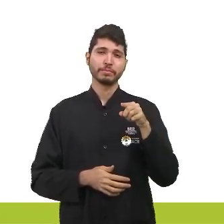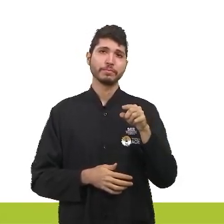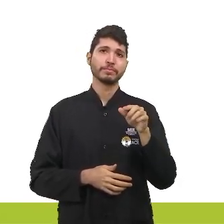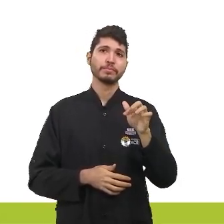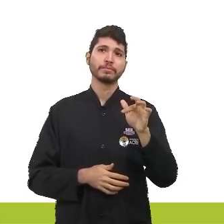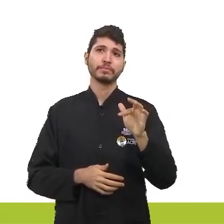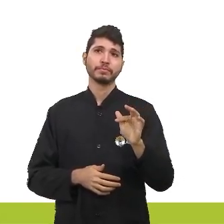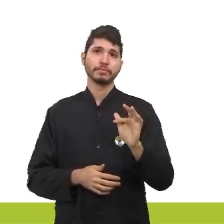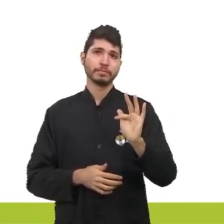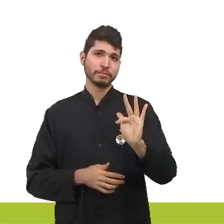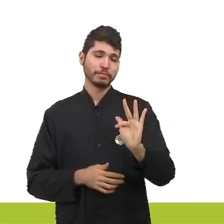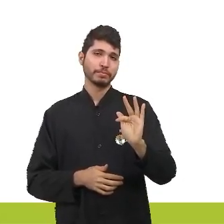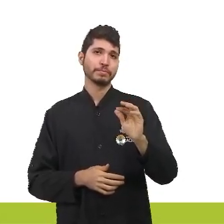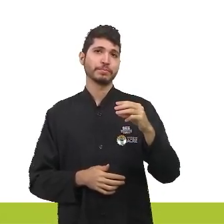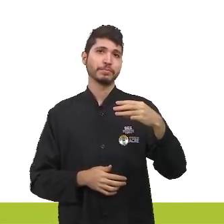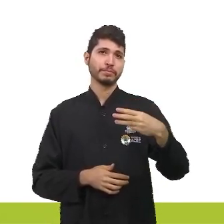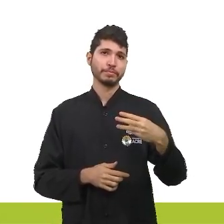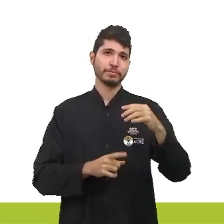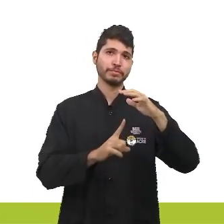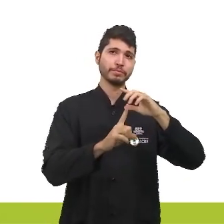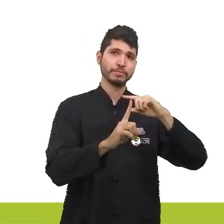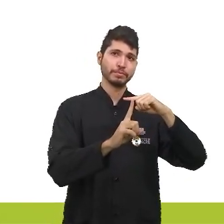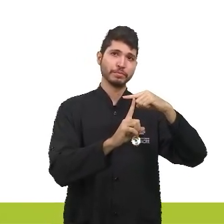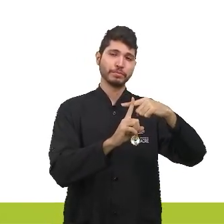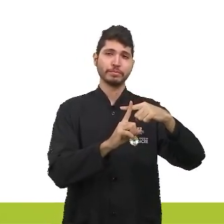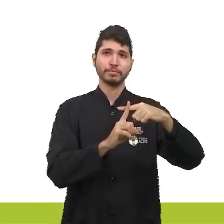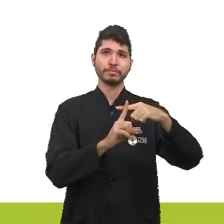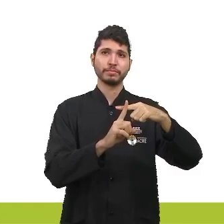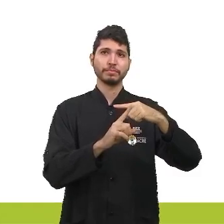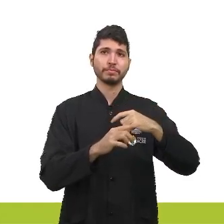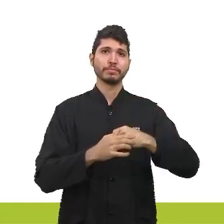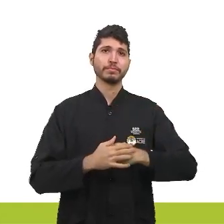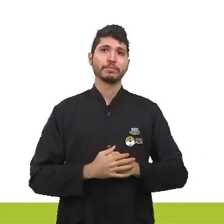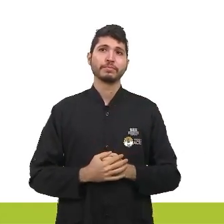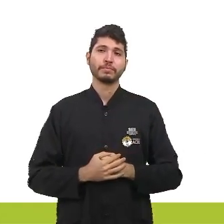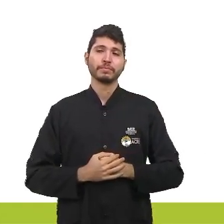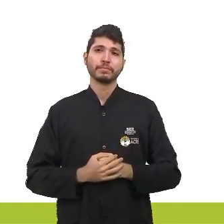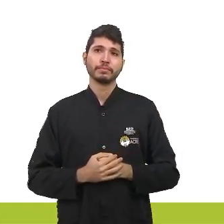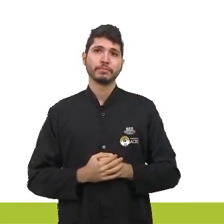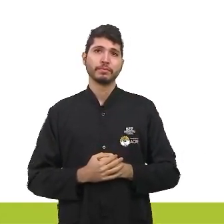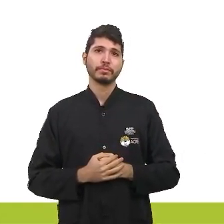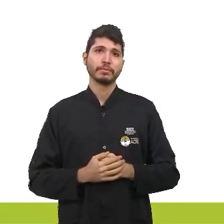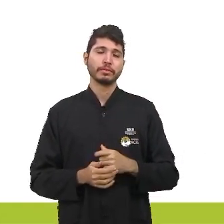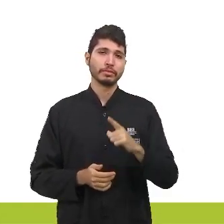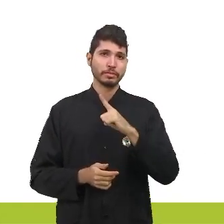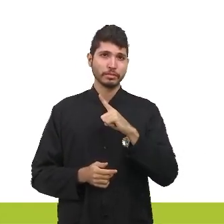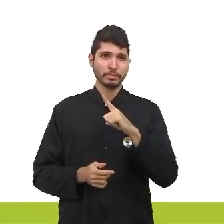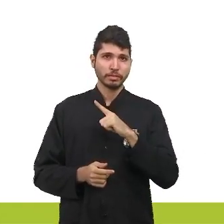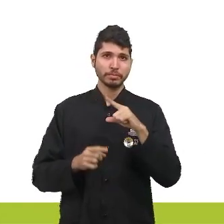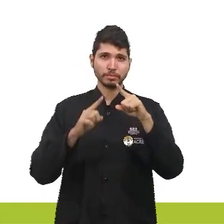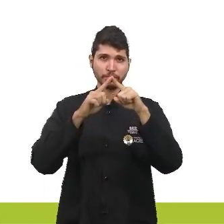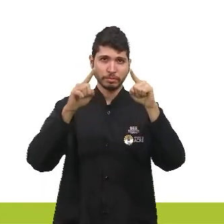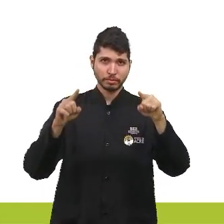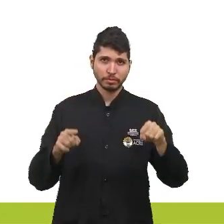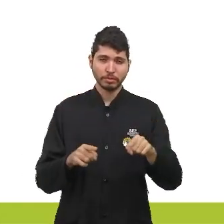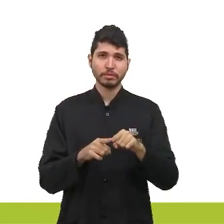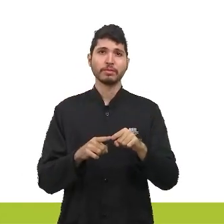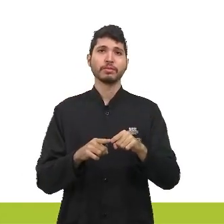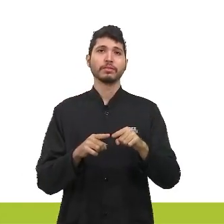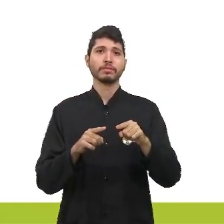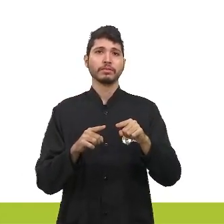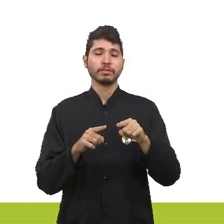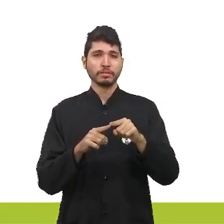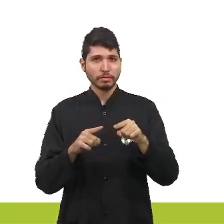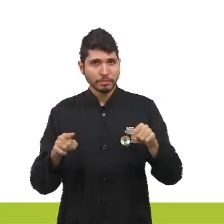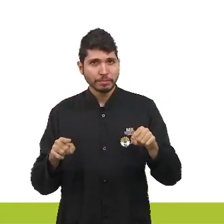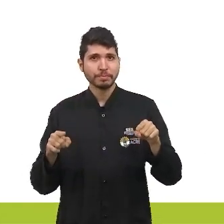4 vezes as pentagonais. Temos quadrangulares e pentagonais, né? Então aqui é 4 em vez de